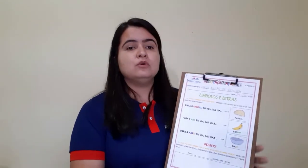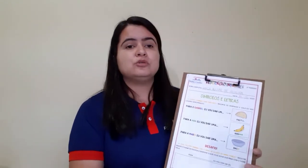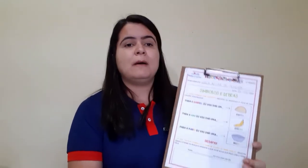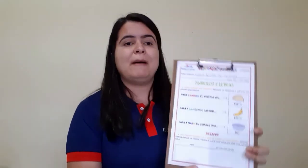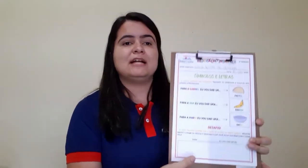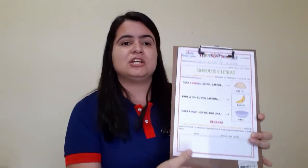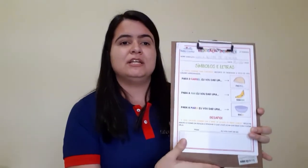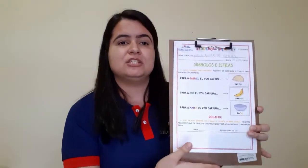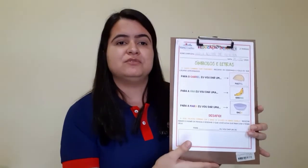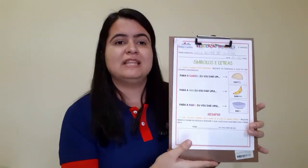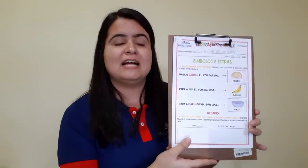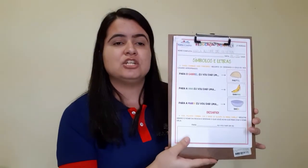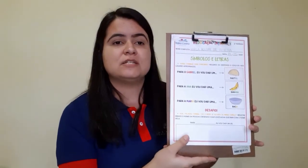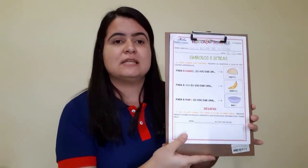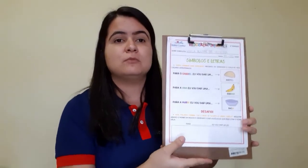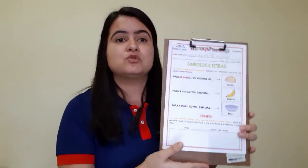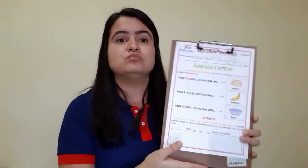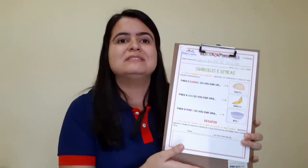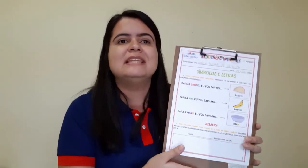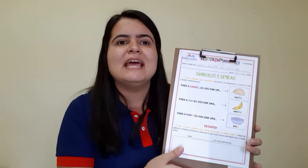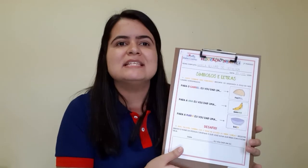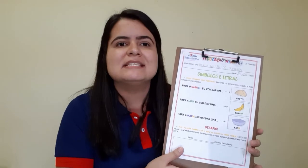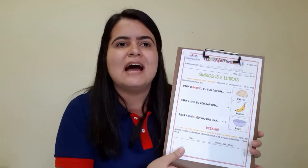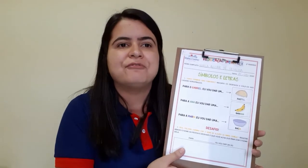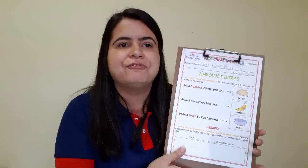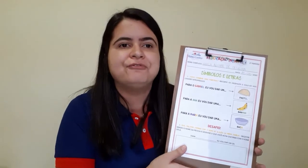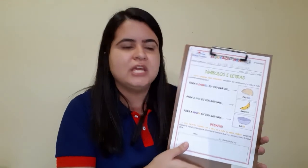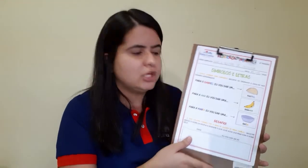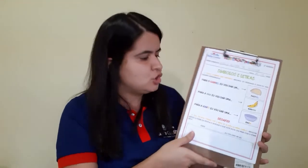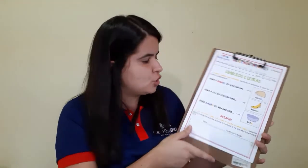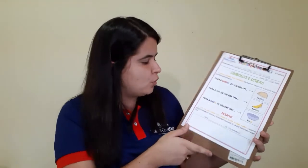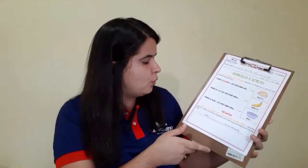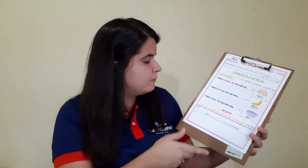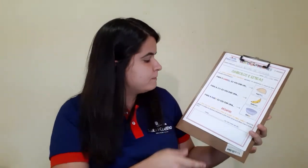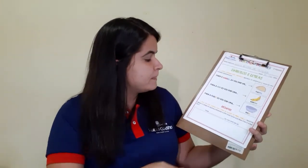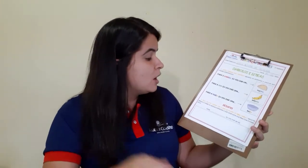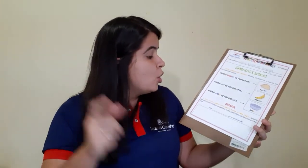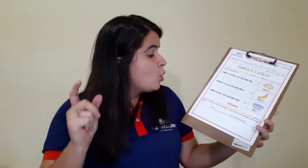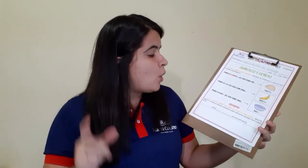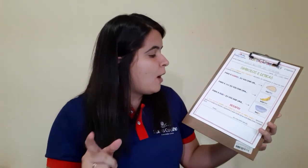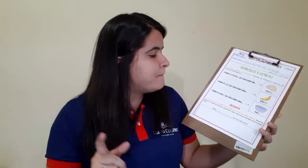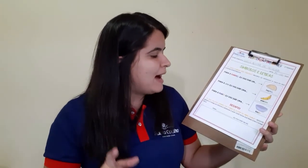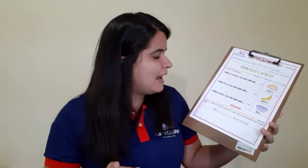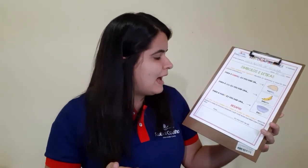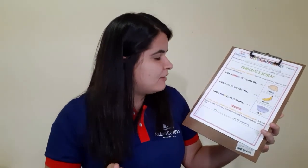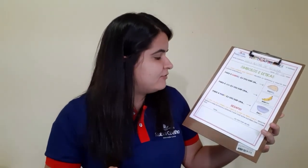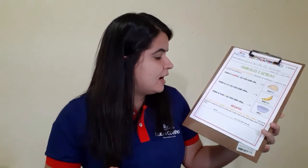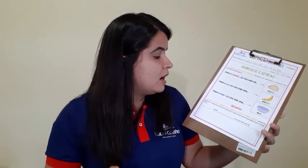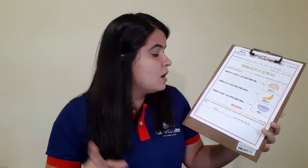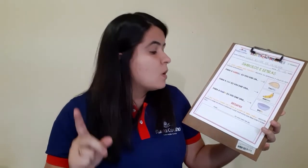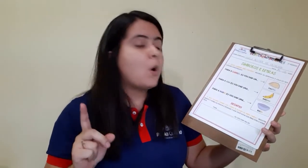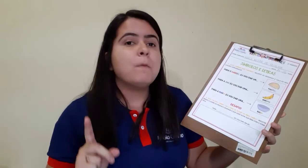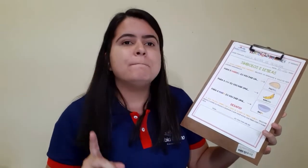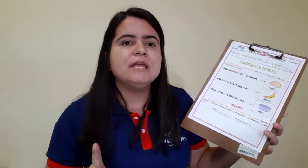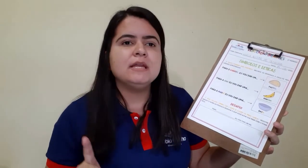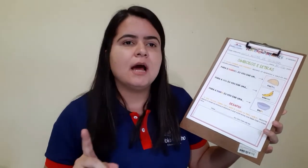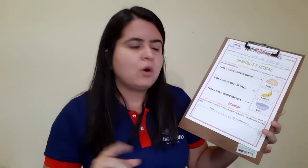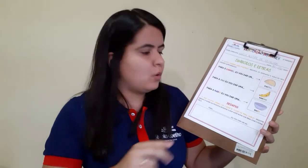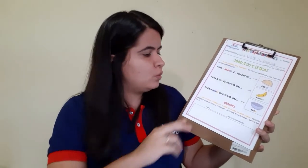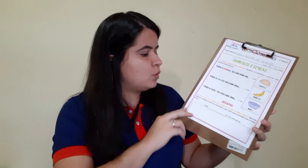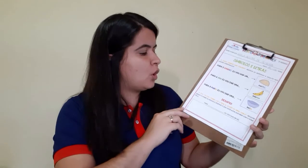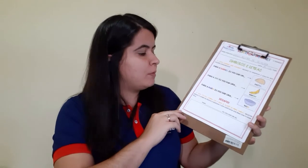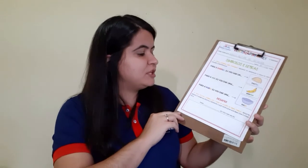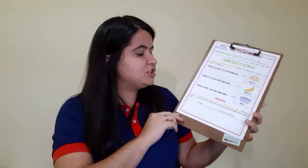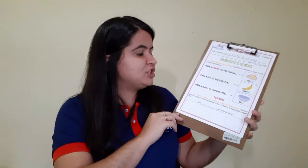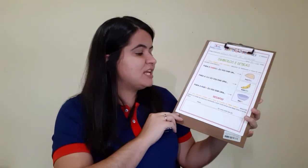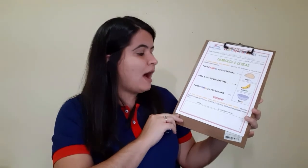Nessa última parte aqui da atividade, nós temos um desafio. Qual palavra combina com